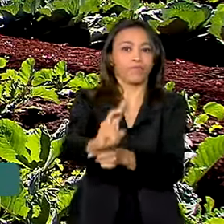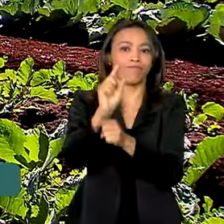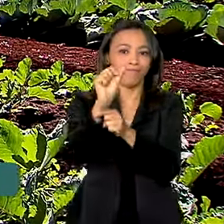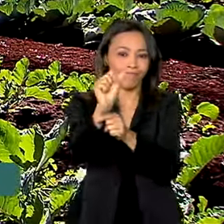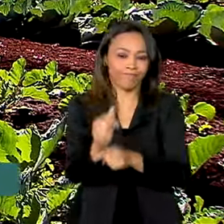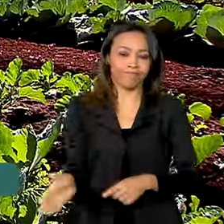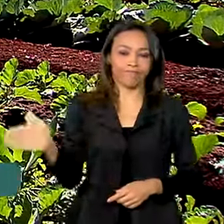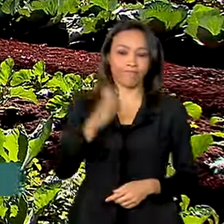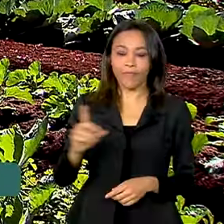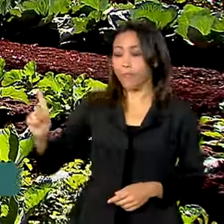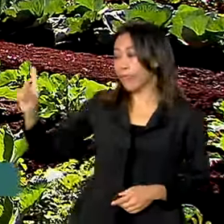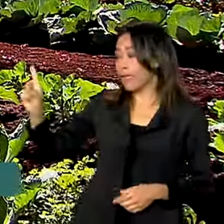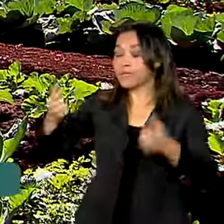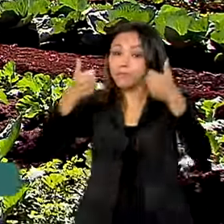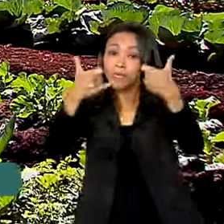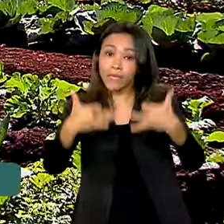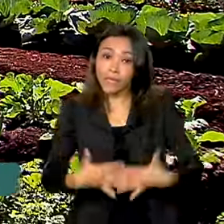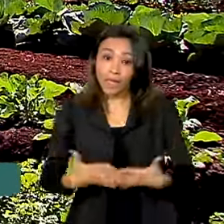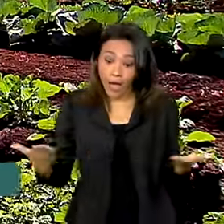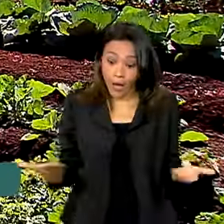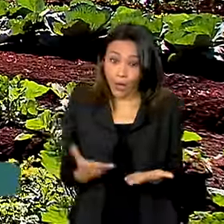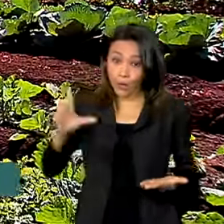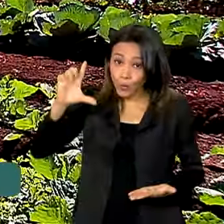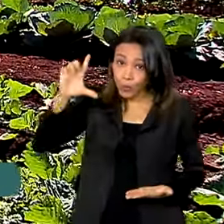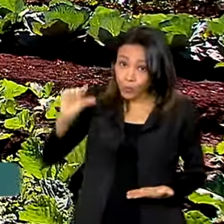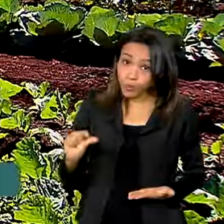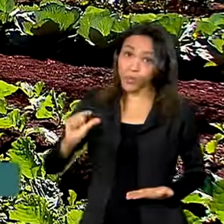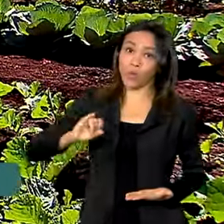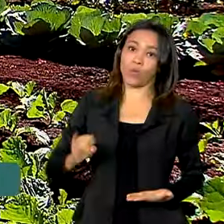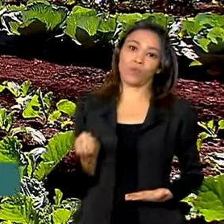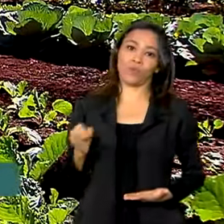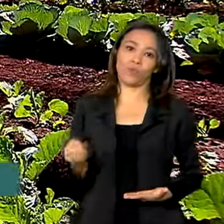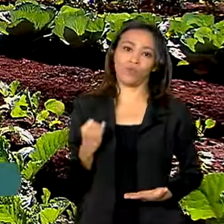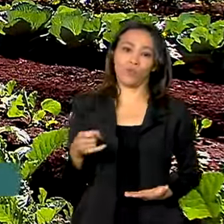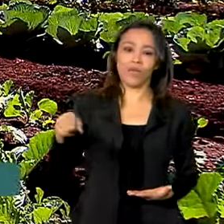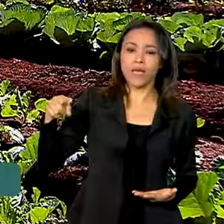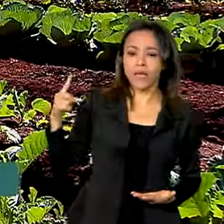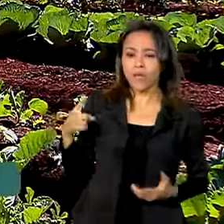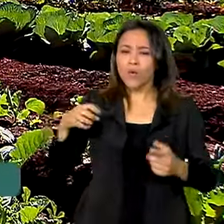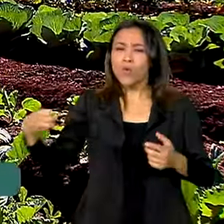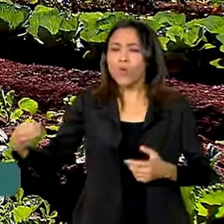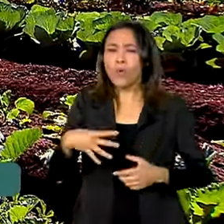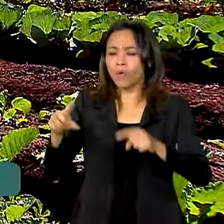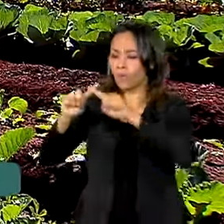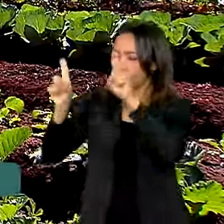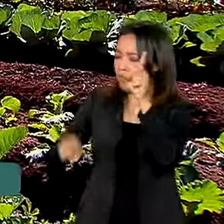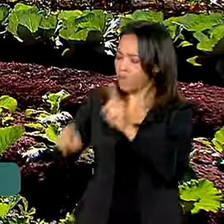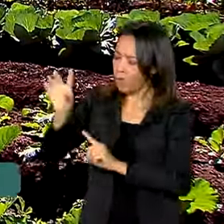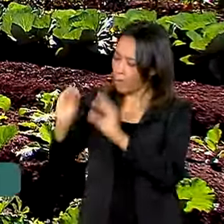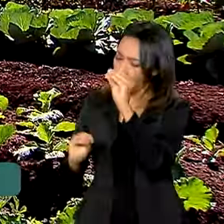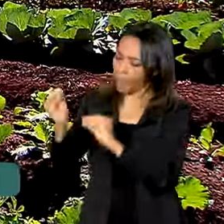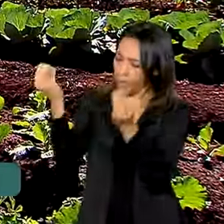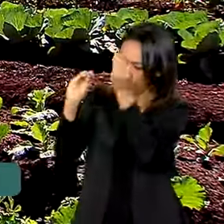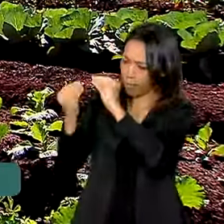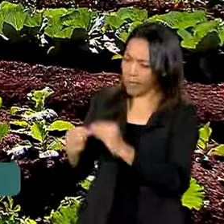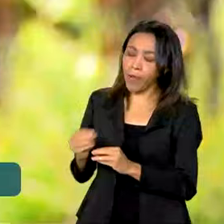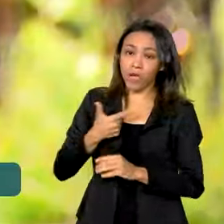Mais agroecológico e com juros menores para alimentos básicos, o novo Plano Safra da Agricultura Familiar